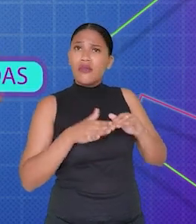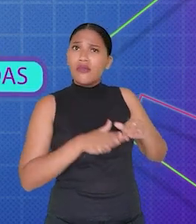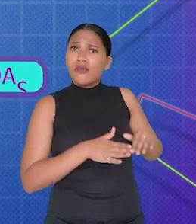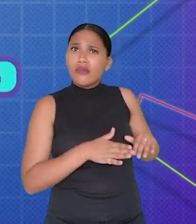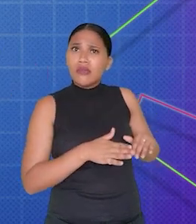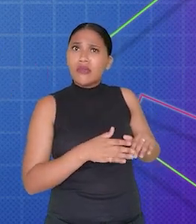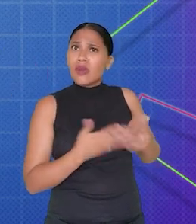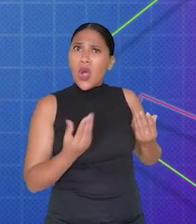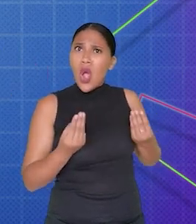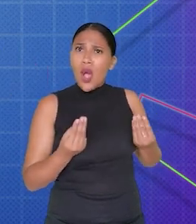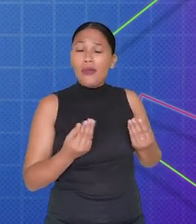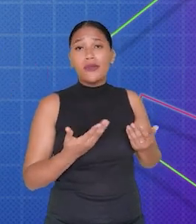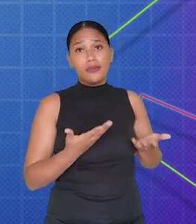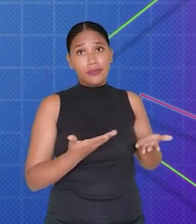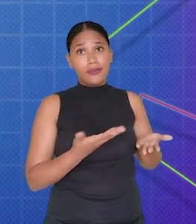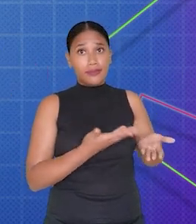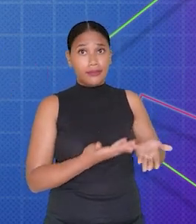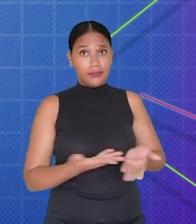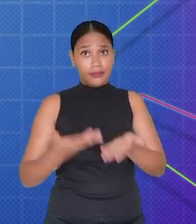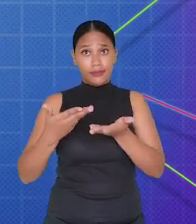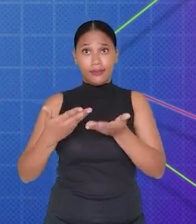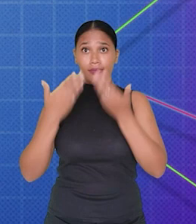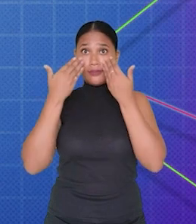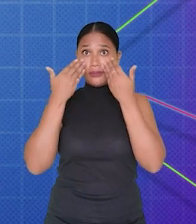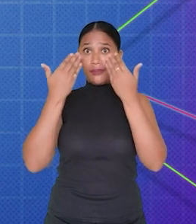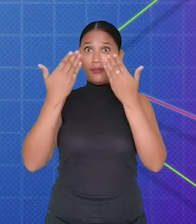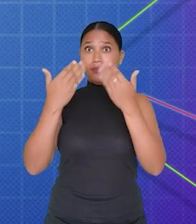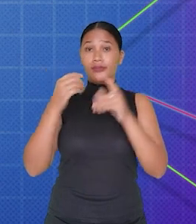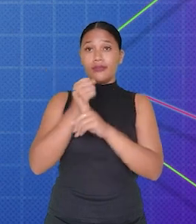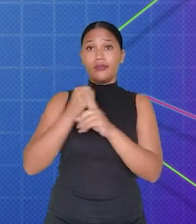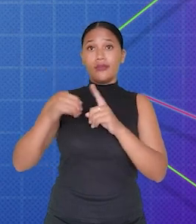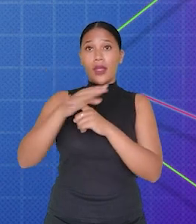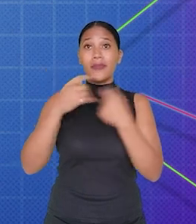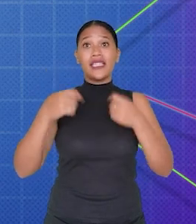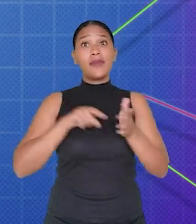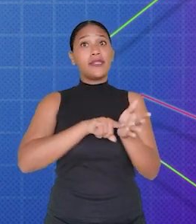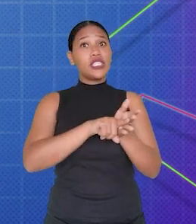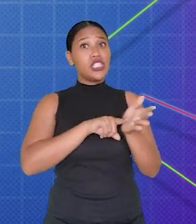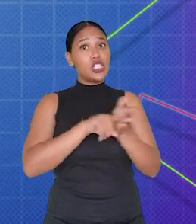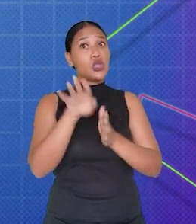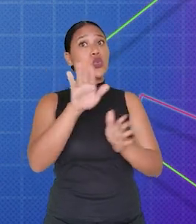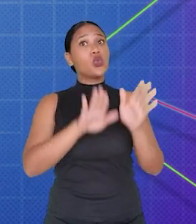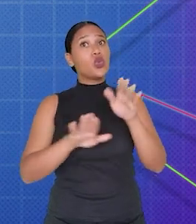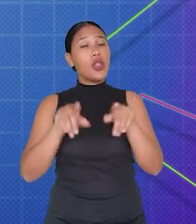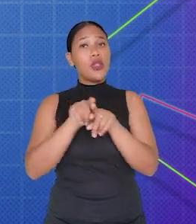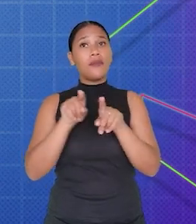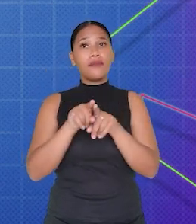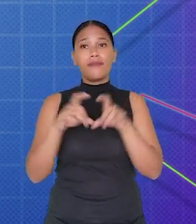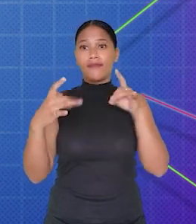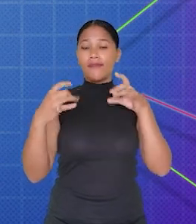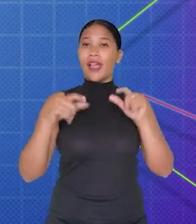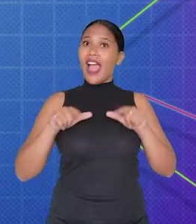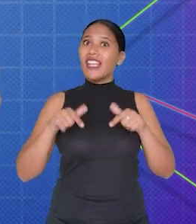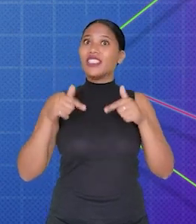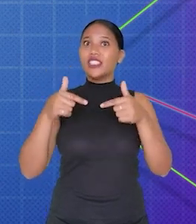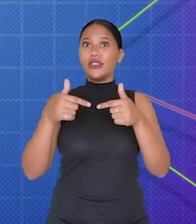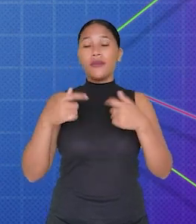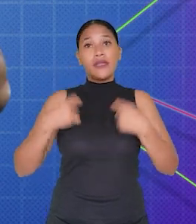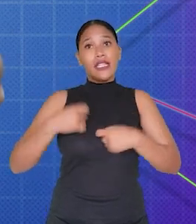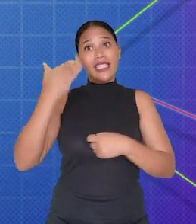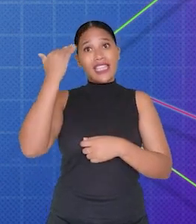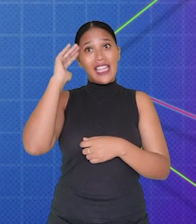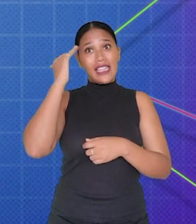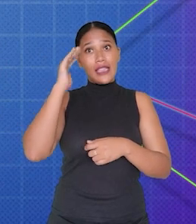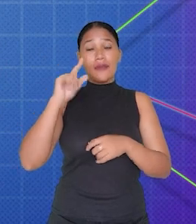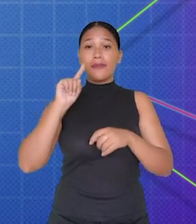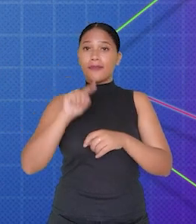Para criar narrativas que contam histórias invisibilizadas, é necessária uma pesquisa cuidadosa e uma escuta ativa desses grupos. É preciso